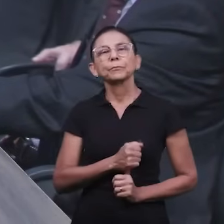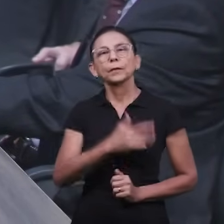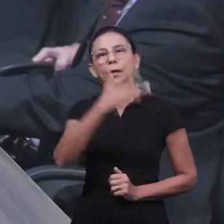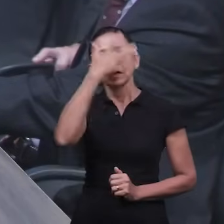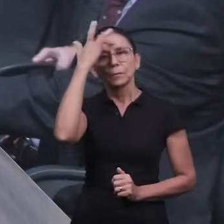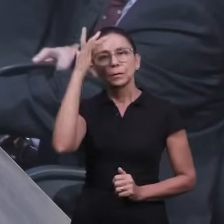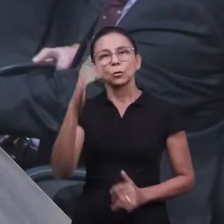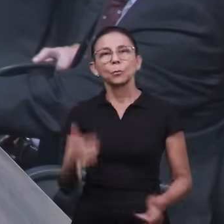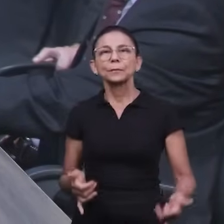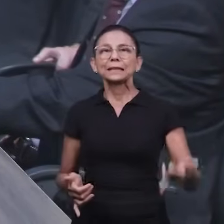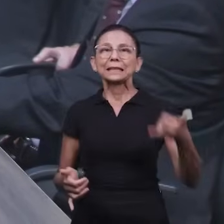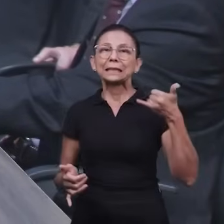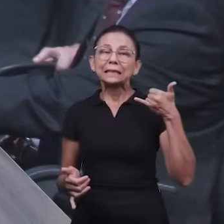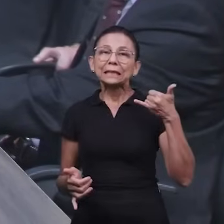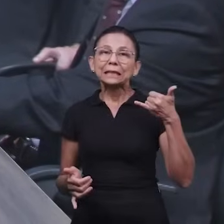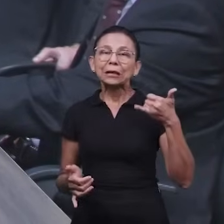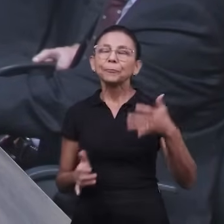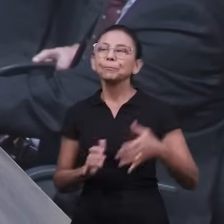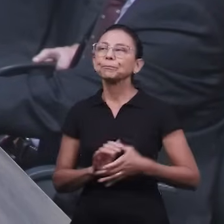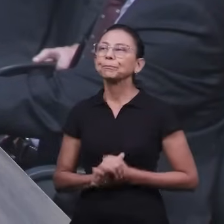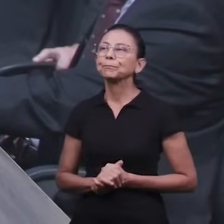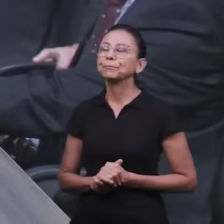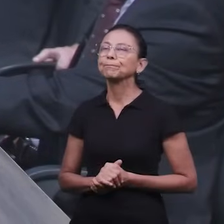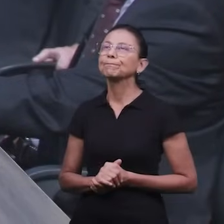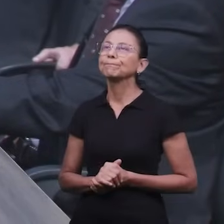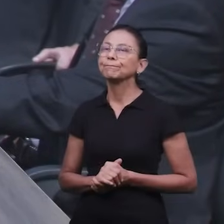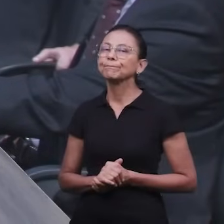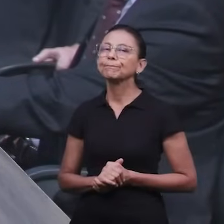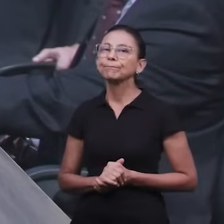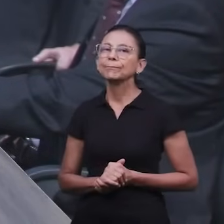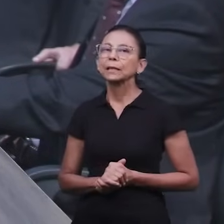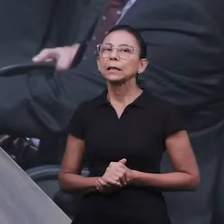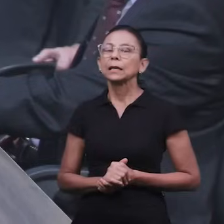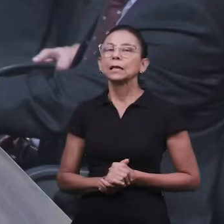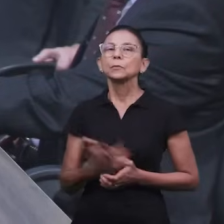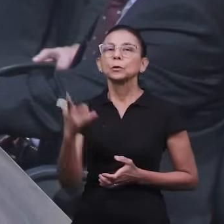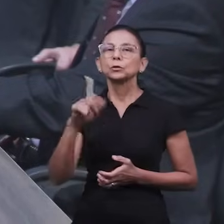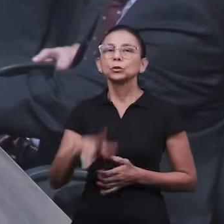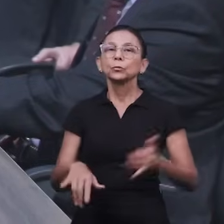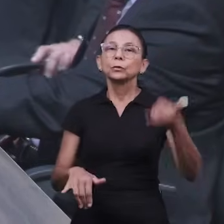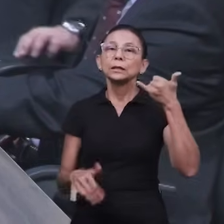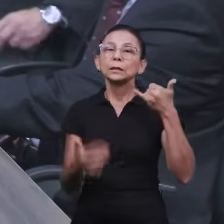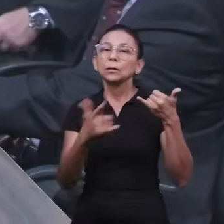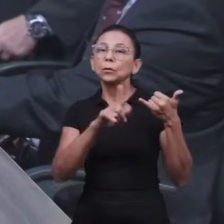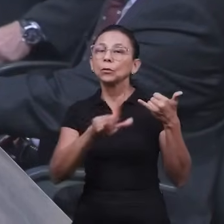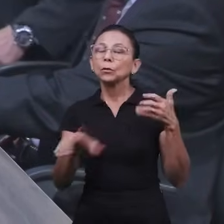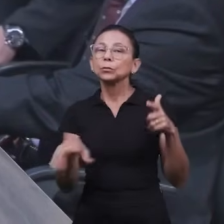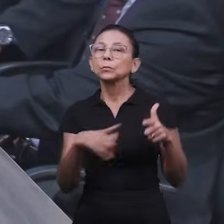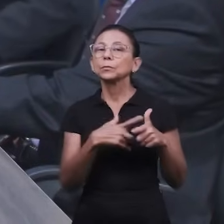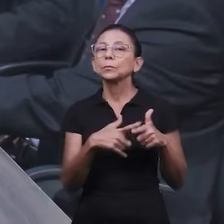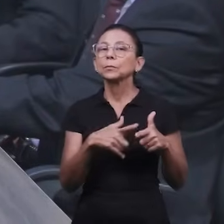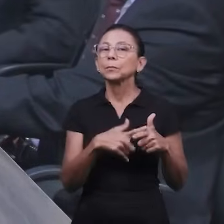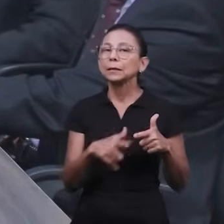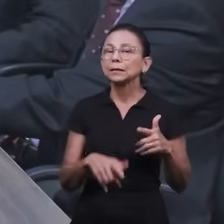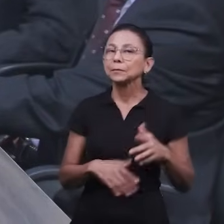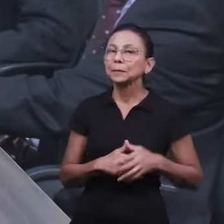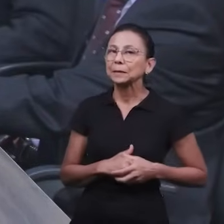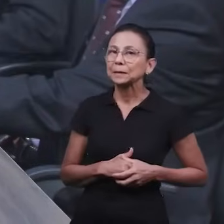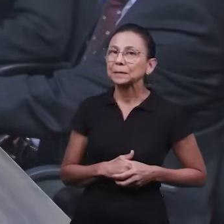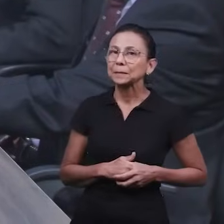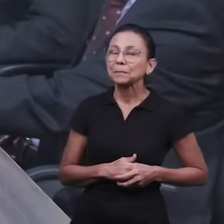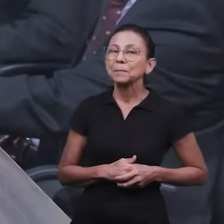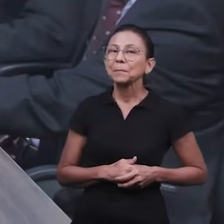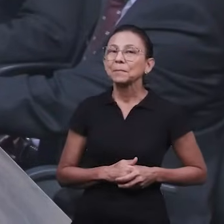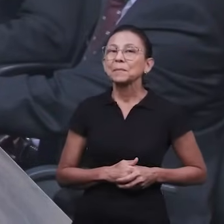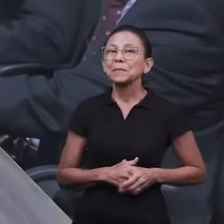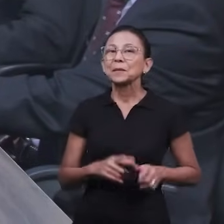ela ligou, depois ela liga novamente, porque a necessidade já é outra, mas primeiro ela fala daquela experiência que ela